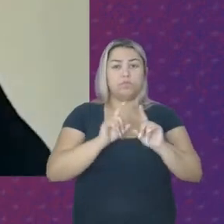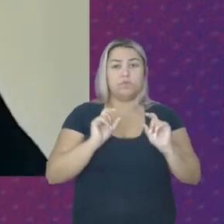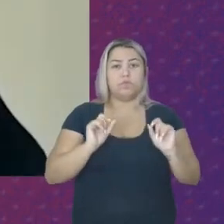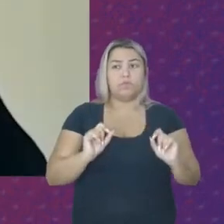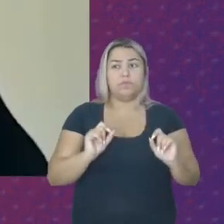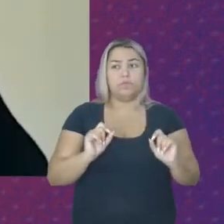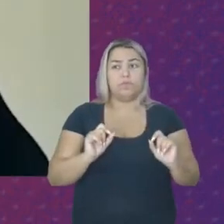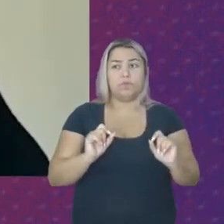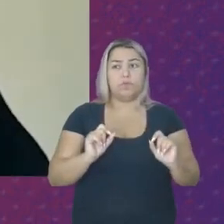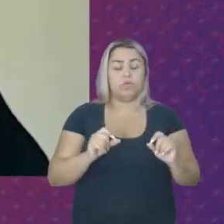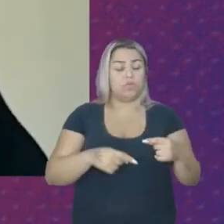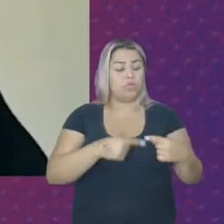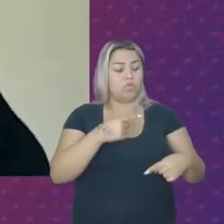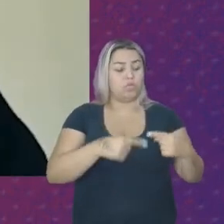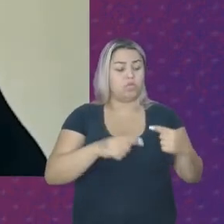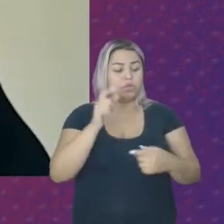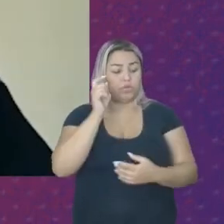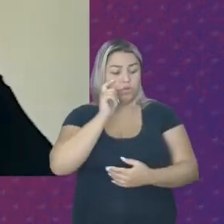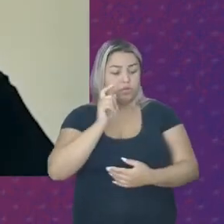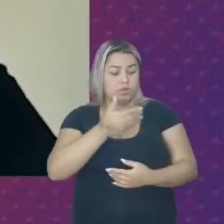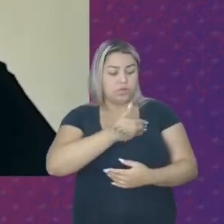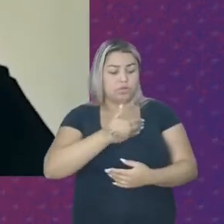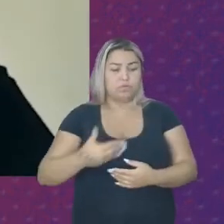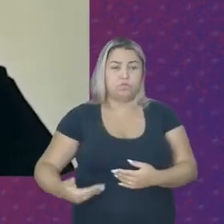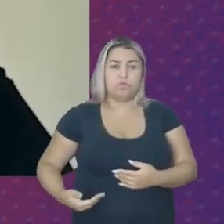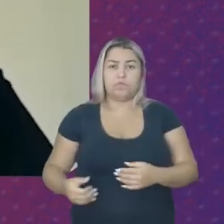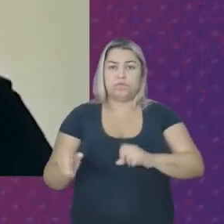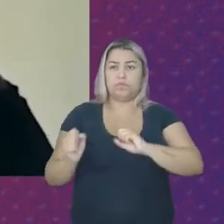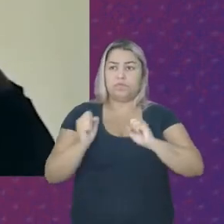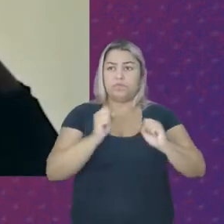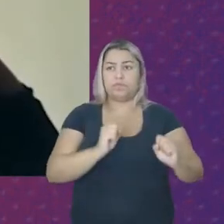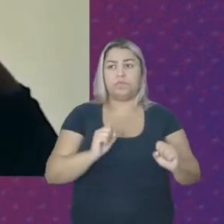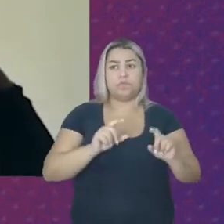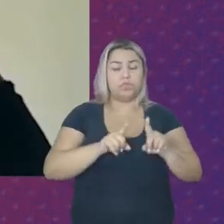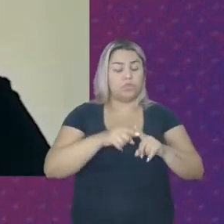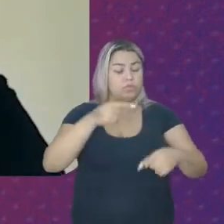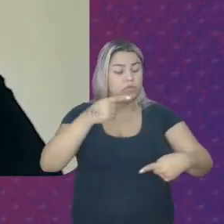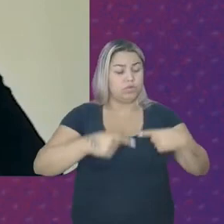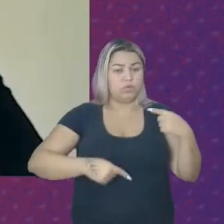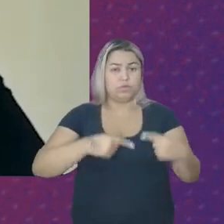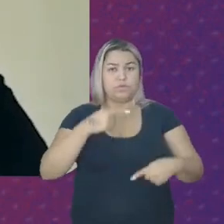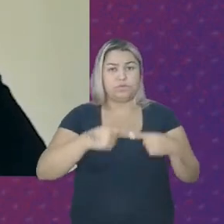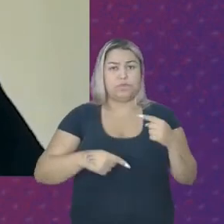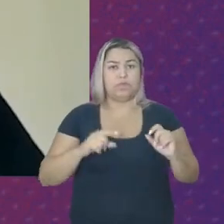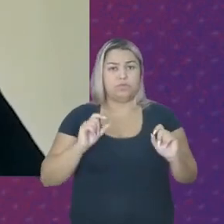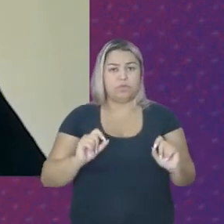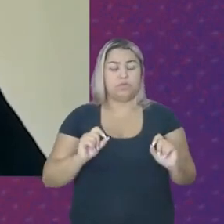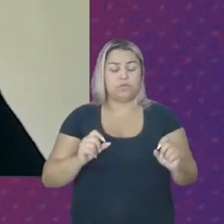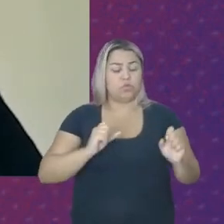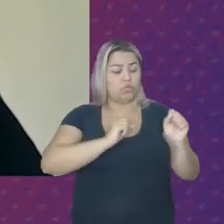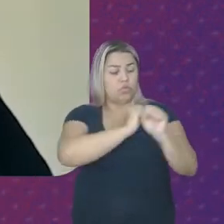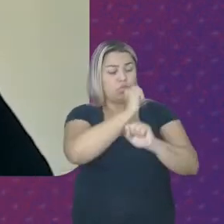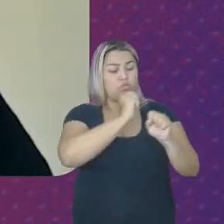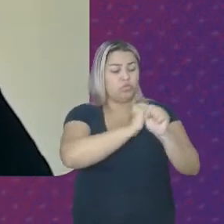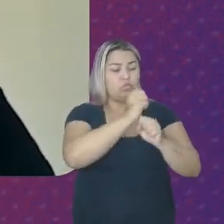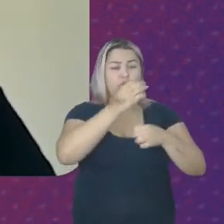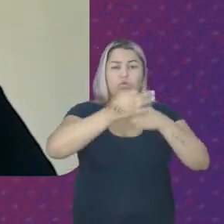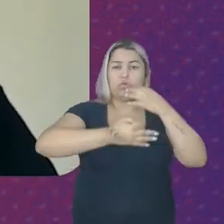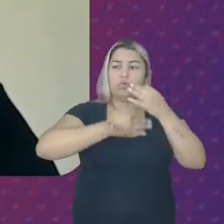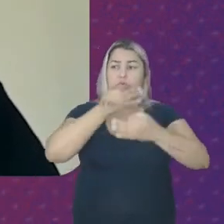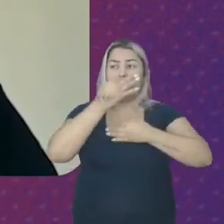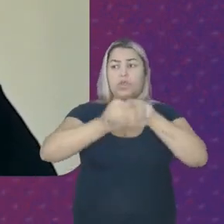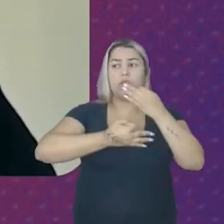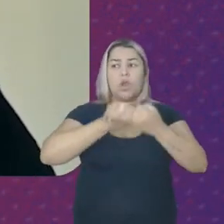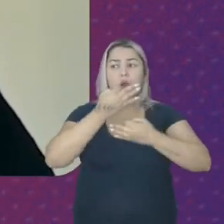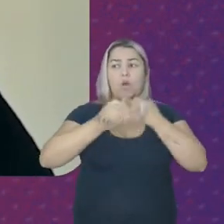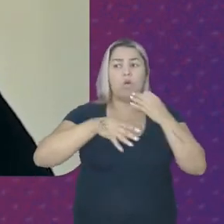que um conteúdo político de interesse público pode gerar para a sua rede, esse debate, essa construção de opinião,